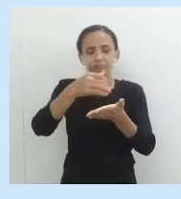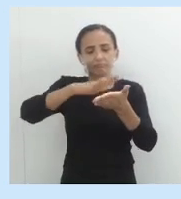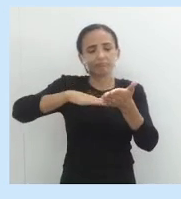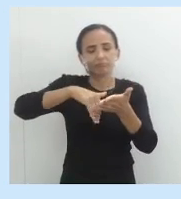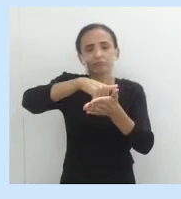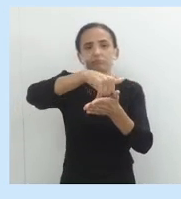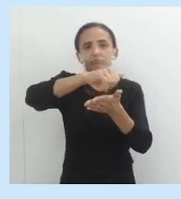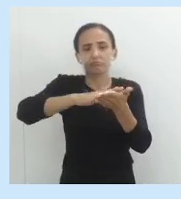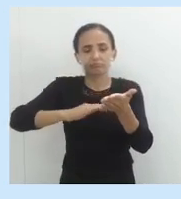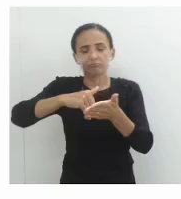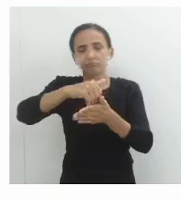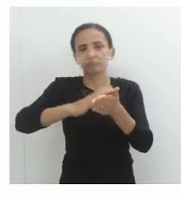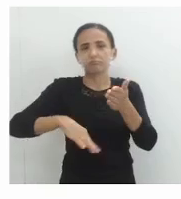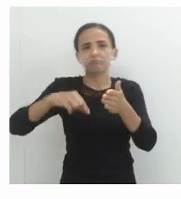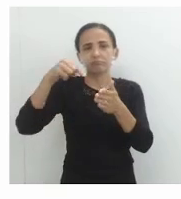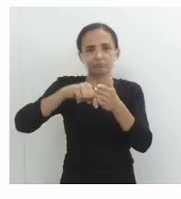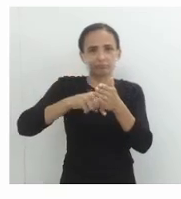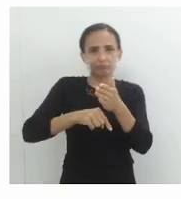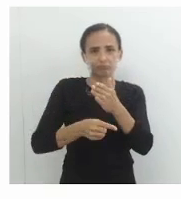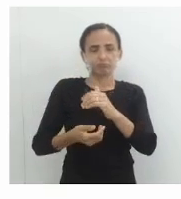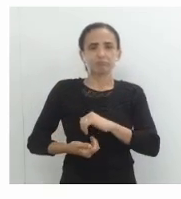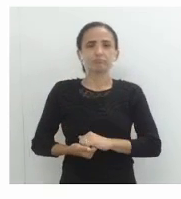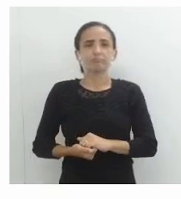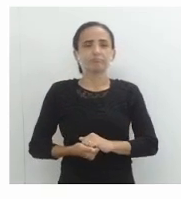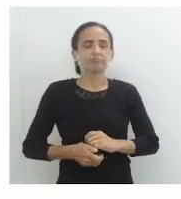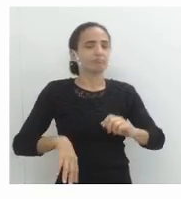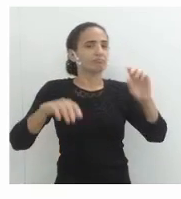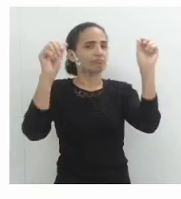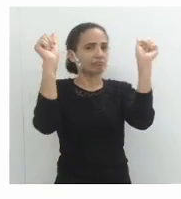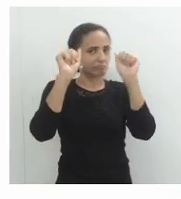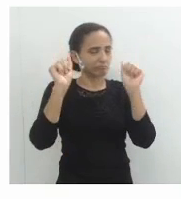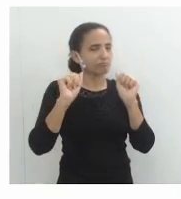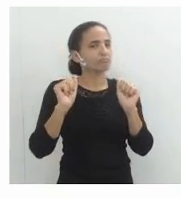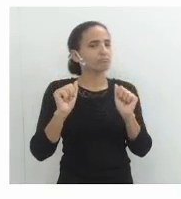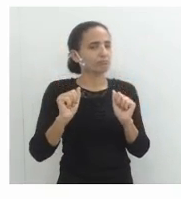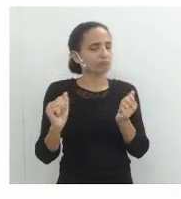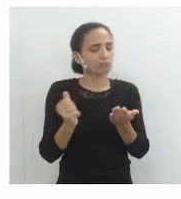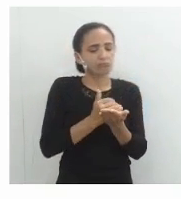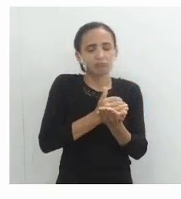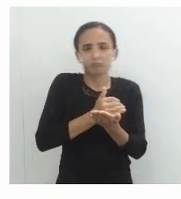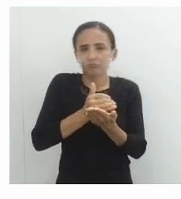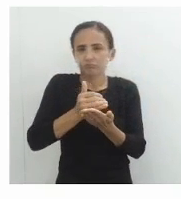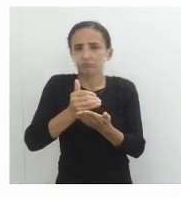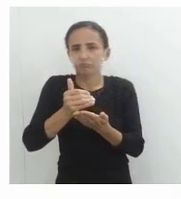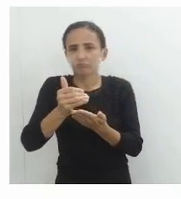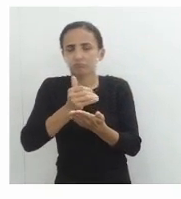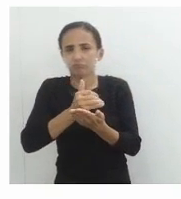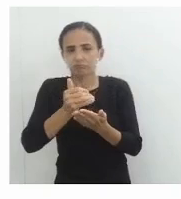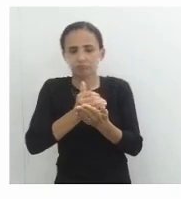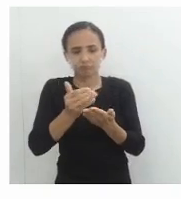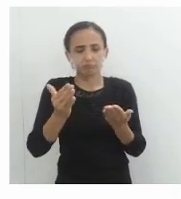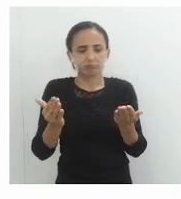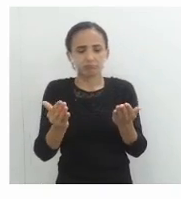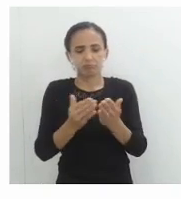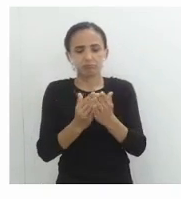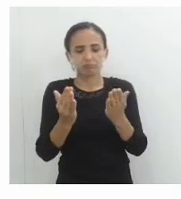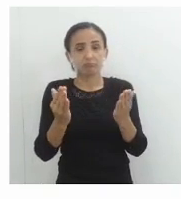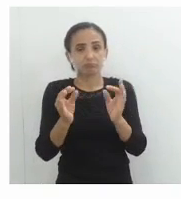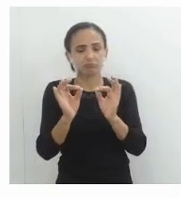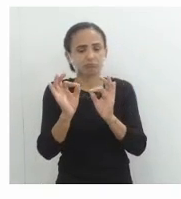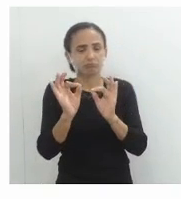de profundidade. A arte bidimensional deixava de ser uma representação chapada, né, entre aspas, assim,